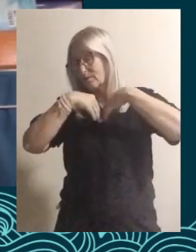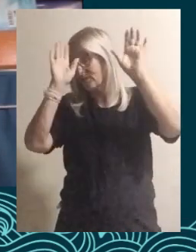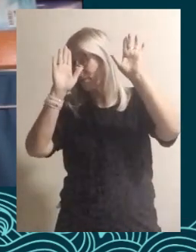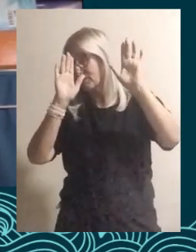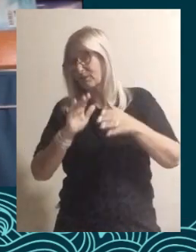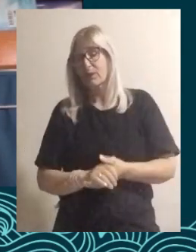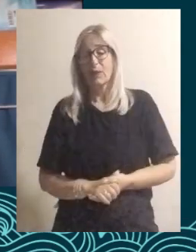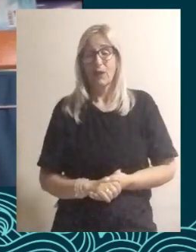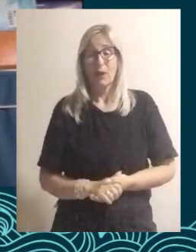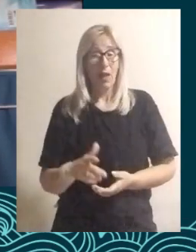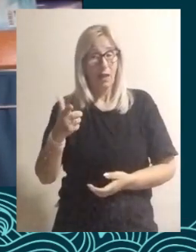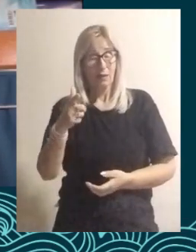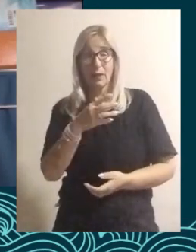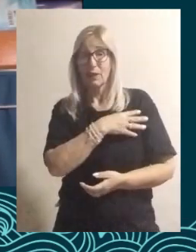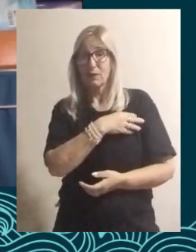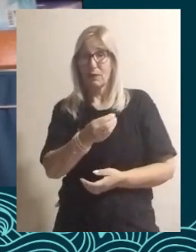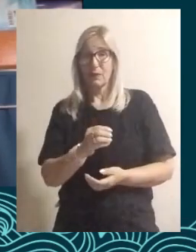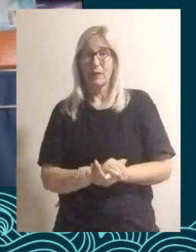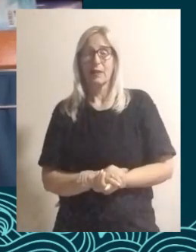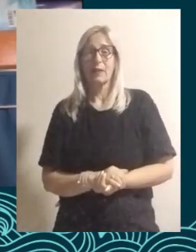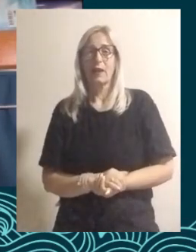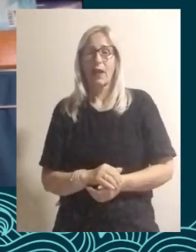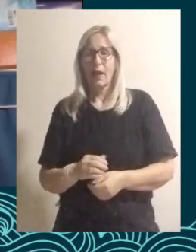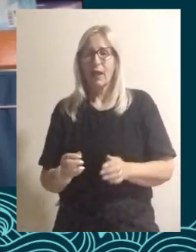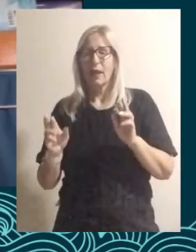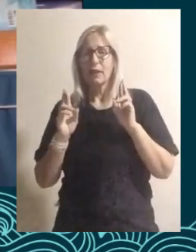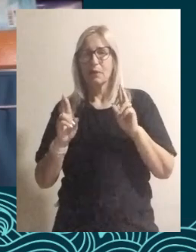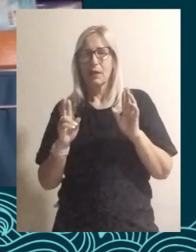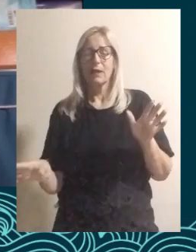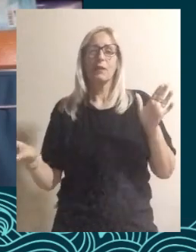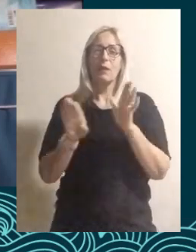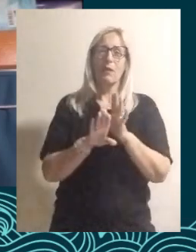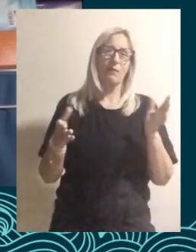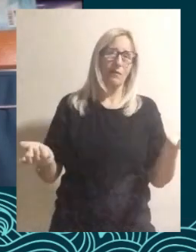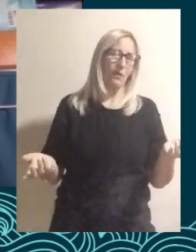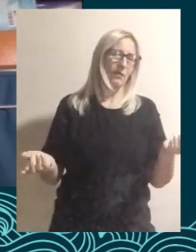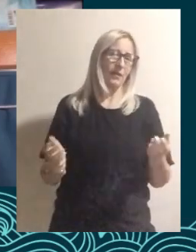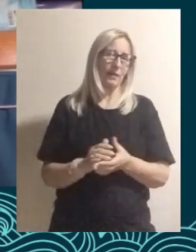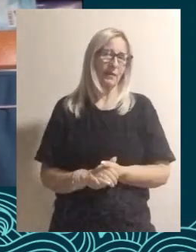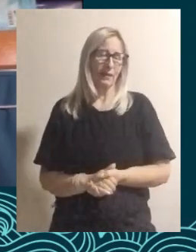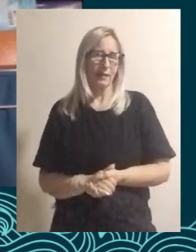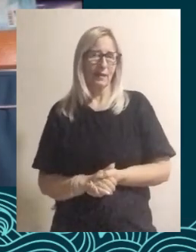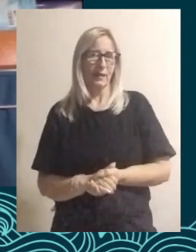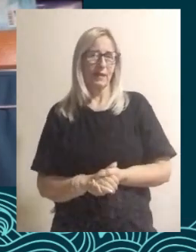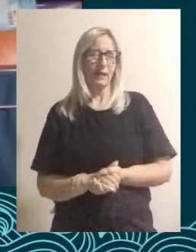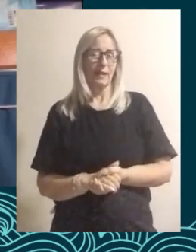tinha que dar satisfação para ninguém. Eu não tinha filhos, então ninguém ia estar esperando eu voltar.